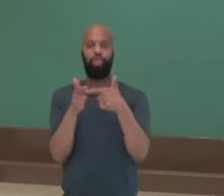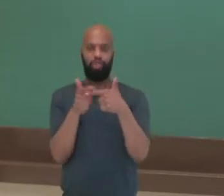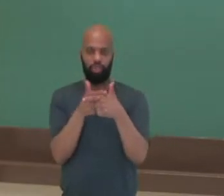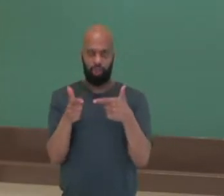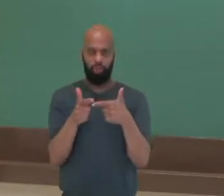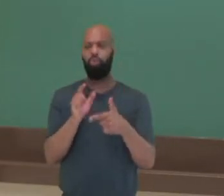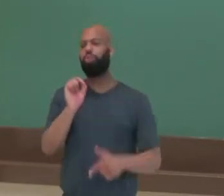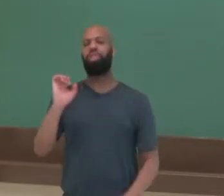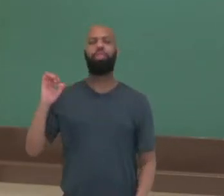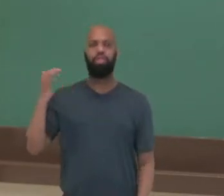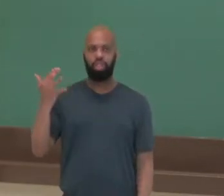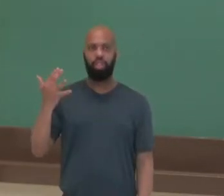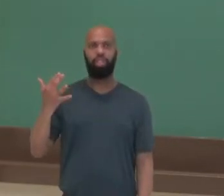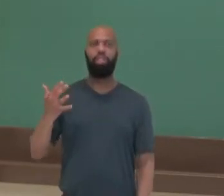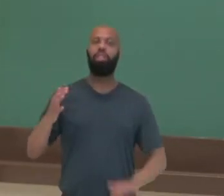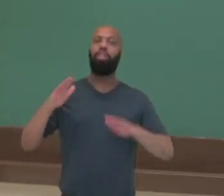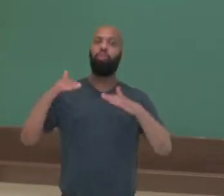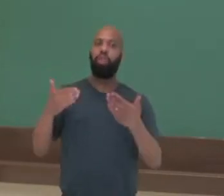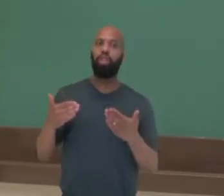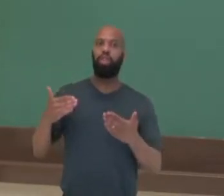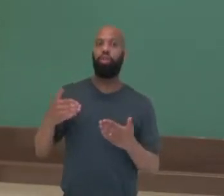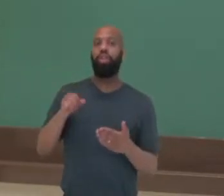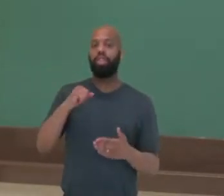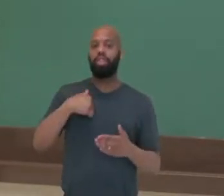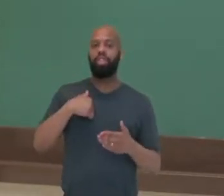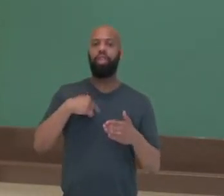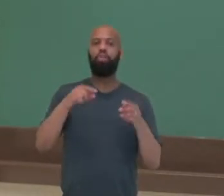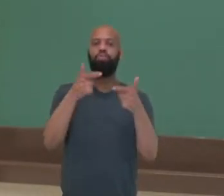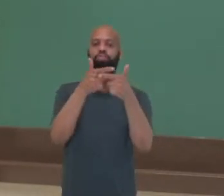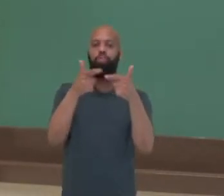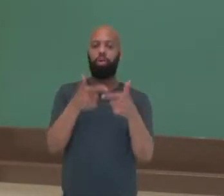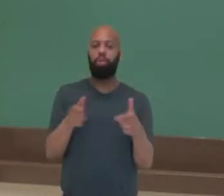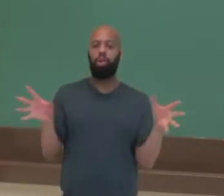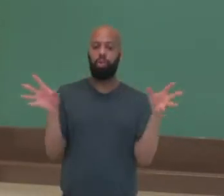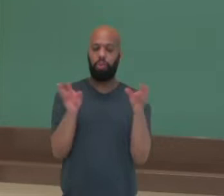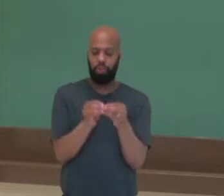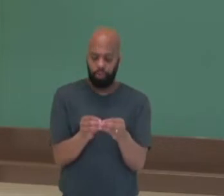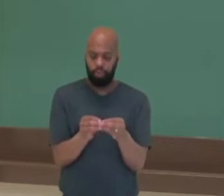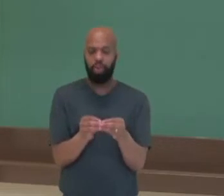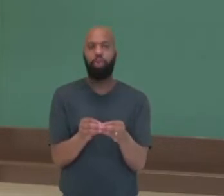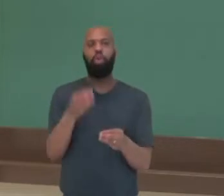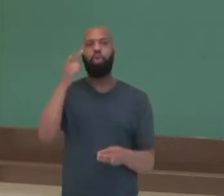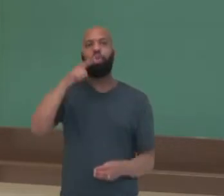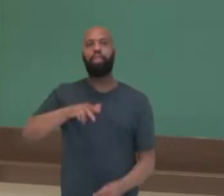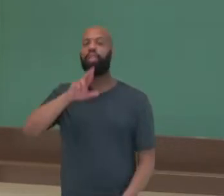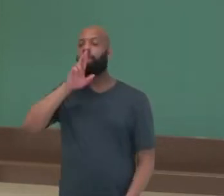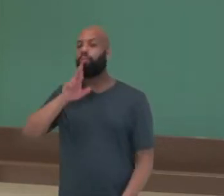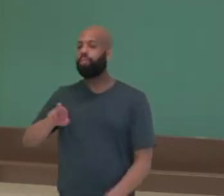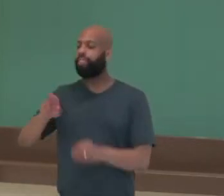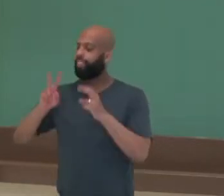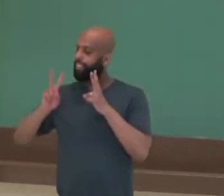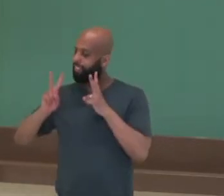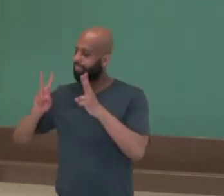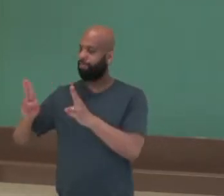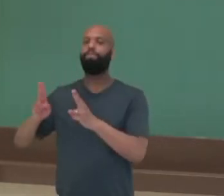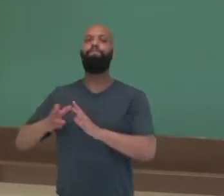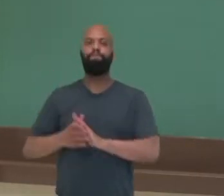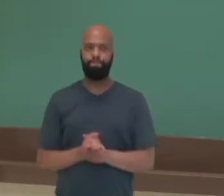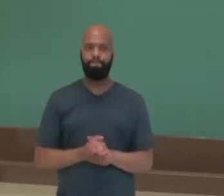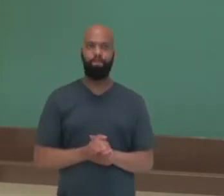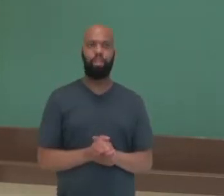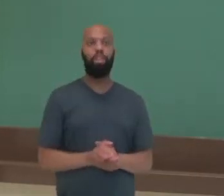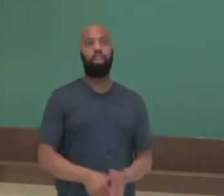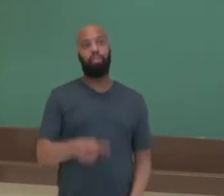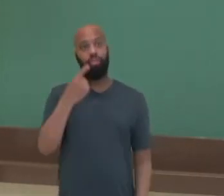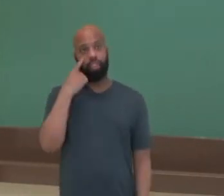eles, ao simplificar cada uma dessas razões, eu chego ao mesmo resultado. Então